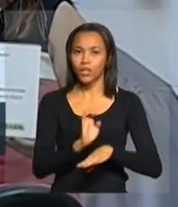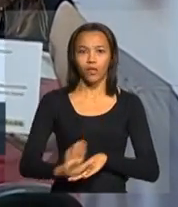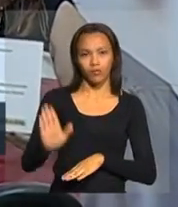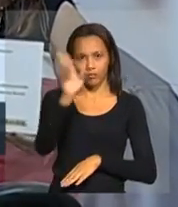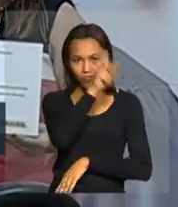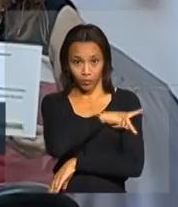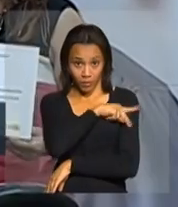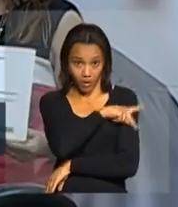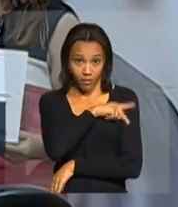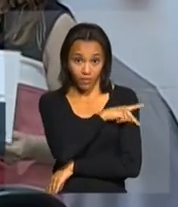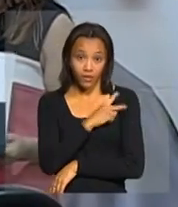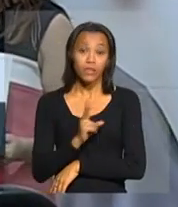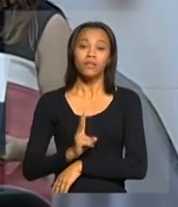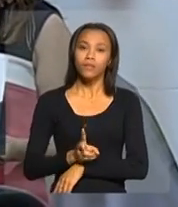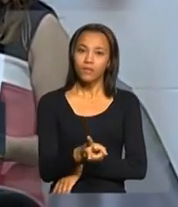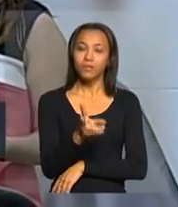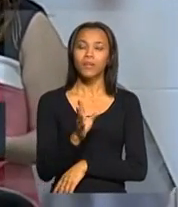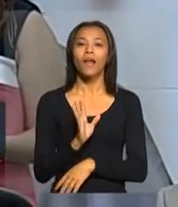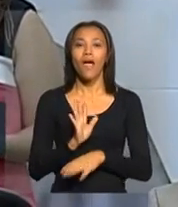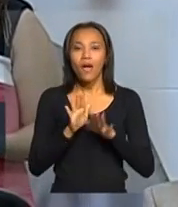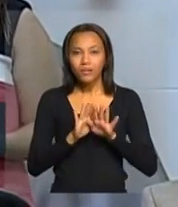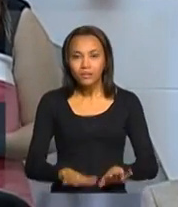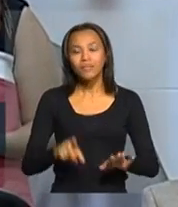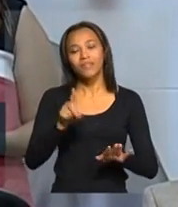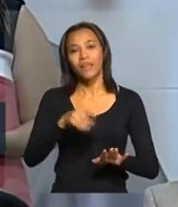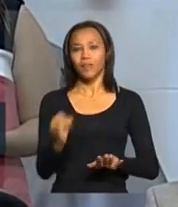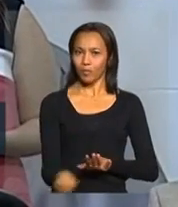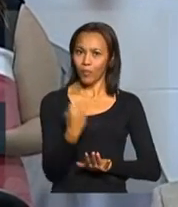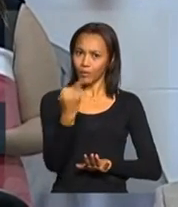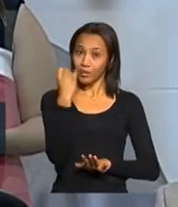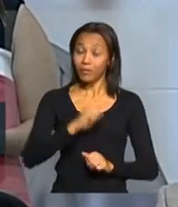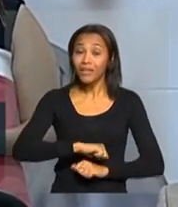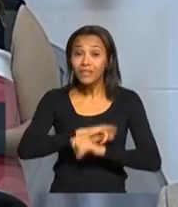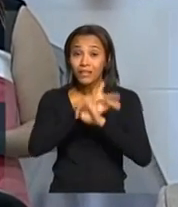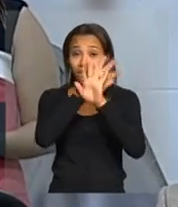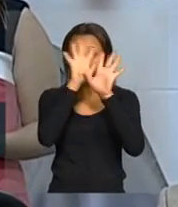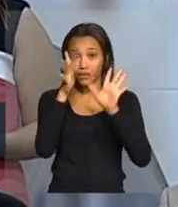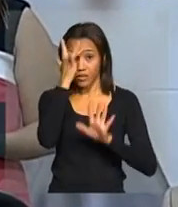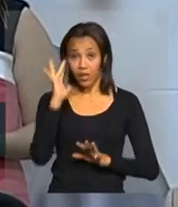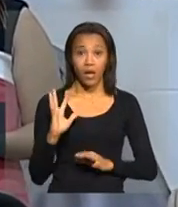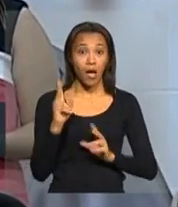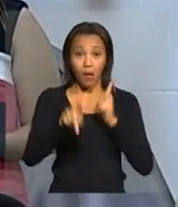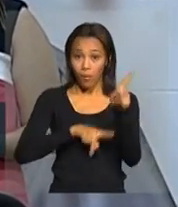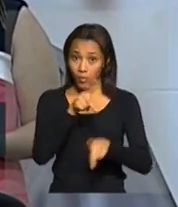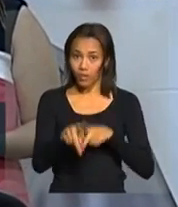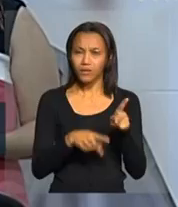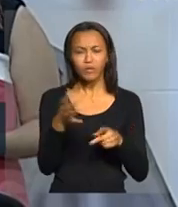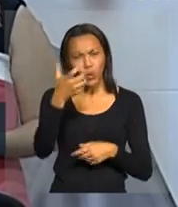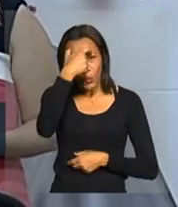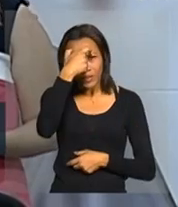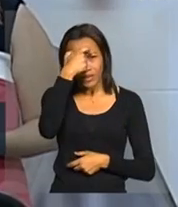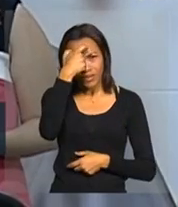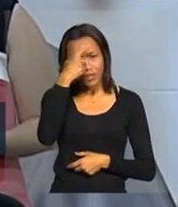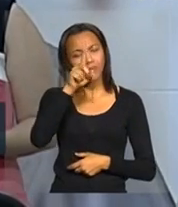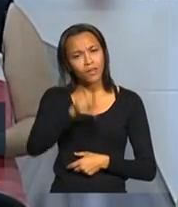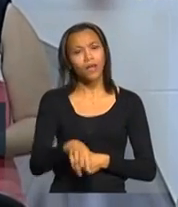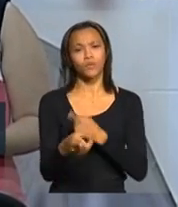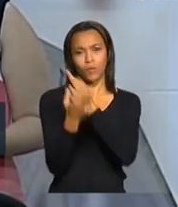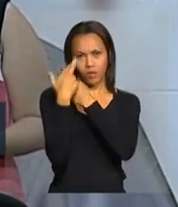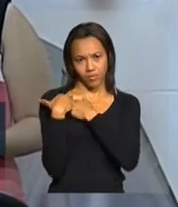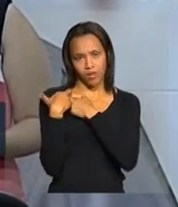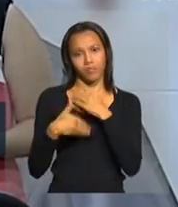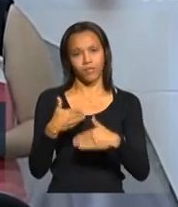Piauí. Iniciativas assim são de extrema importância para esclarecimento e conscientização da população do seu papel